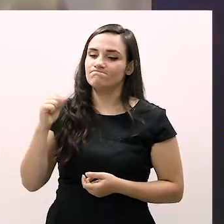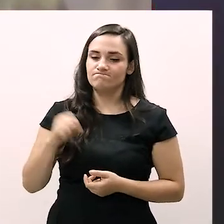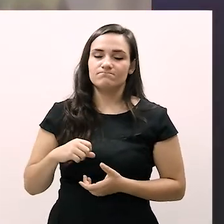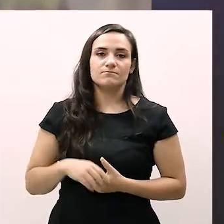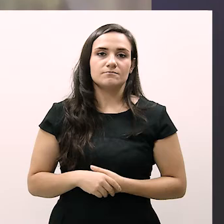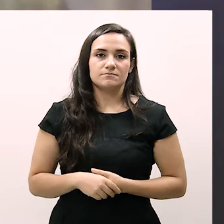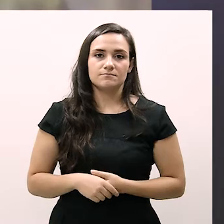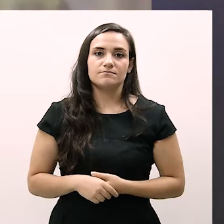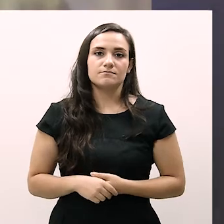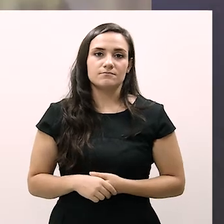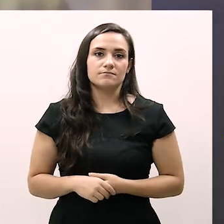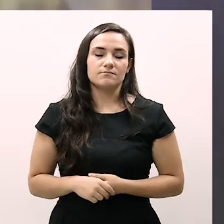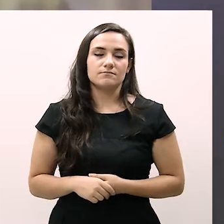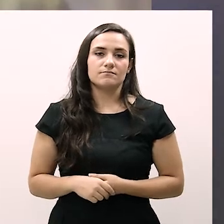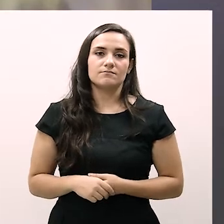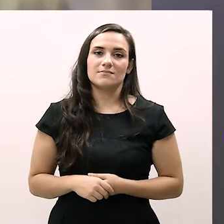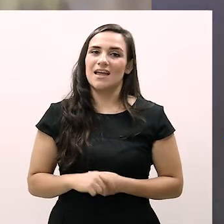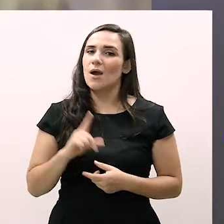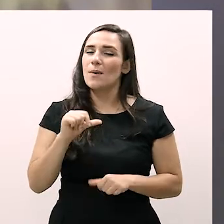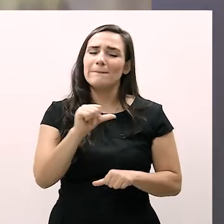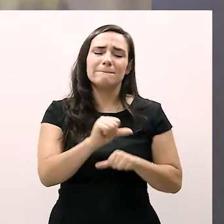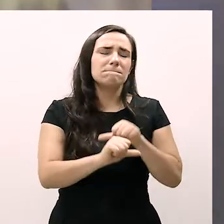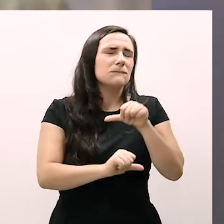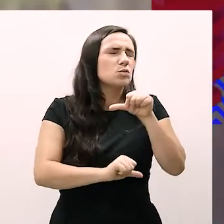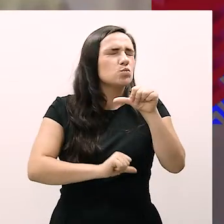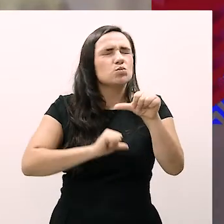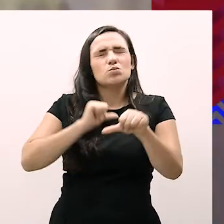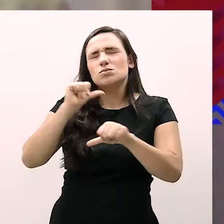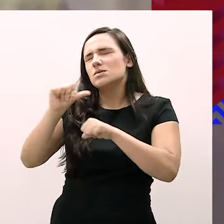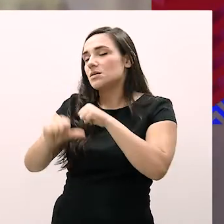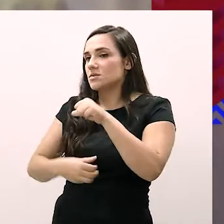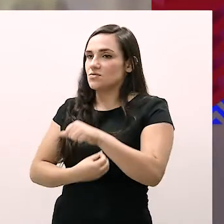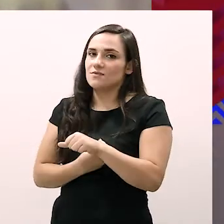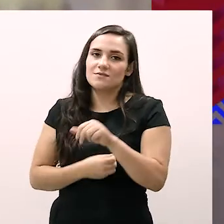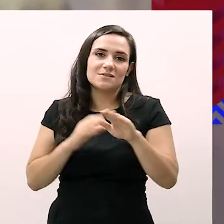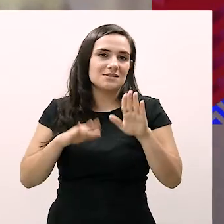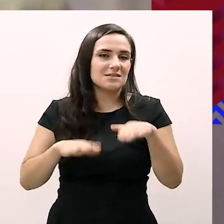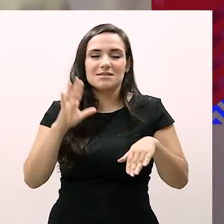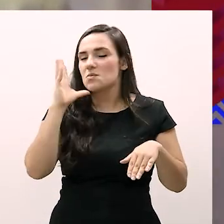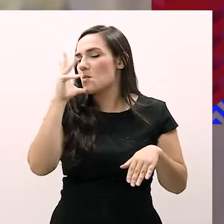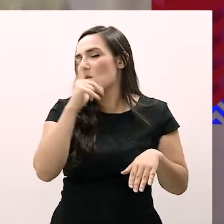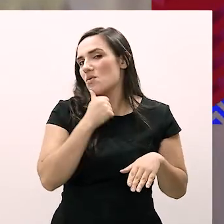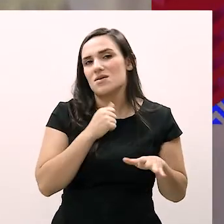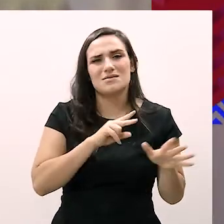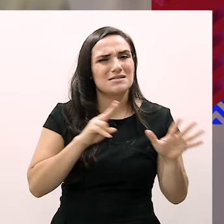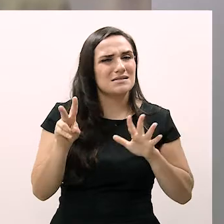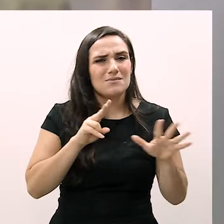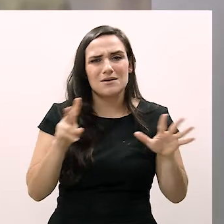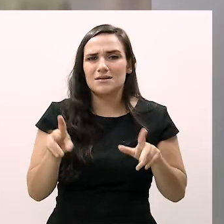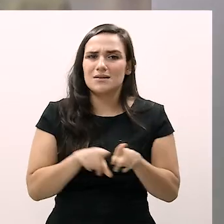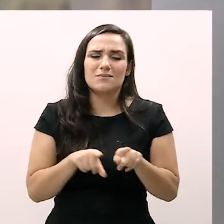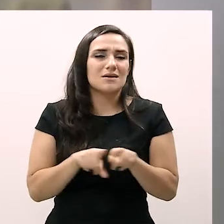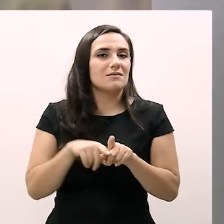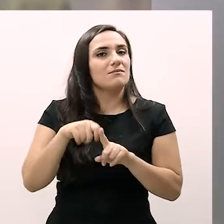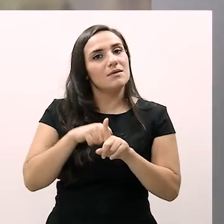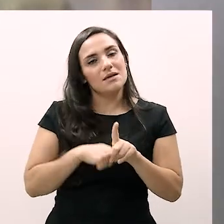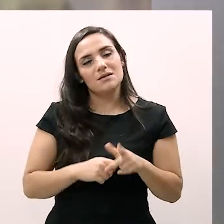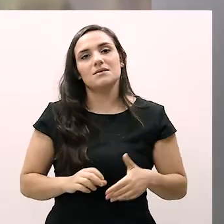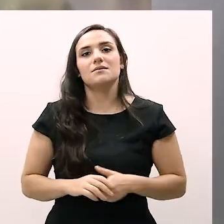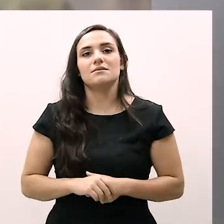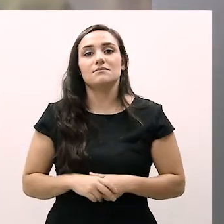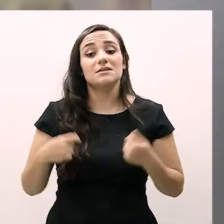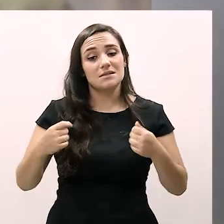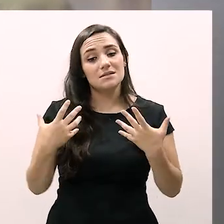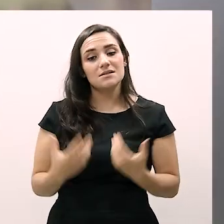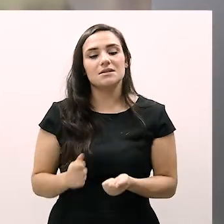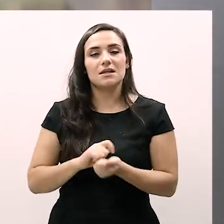ele estar obeso. Então, isso aí, às vezes, dura semanas, meses, para esse processo